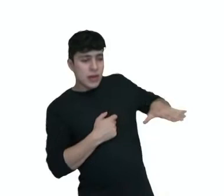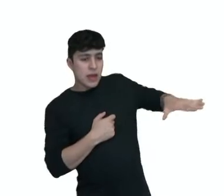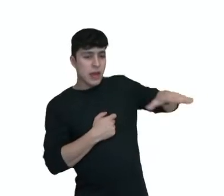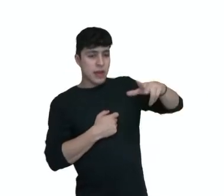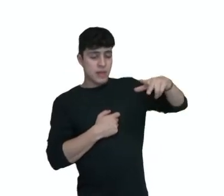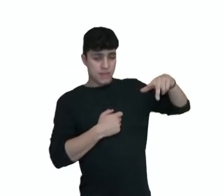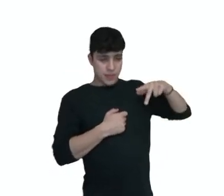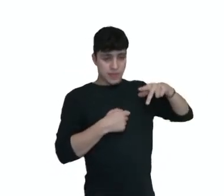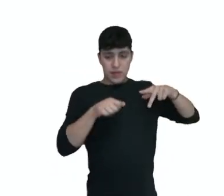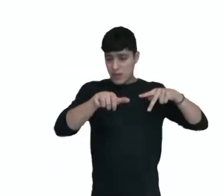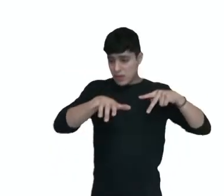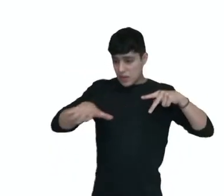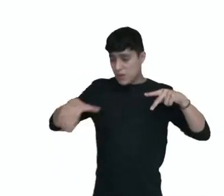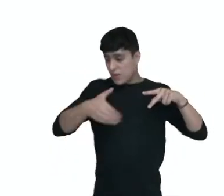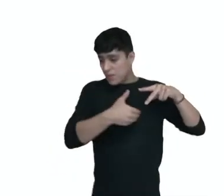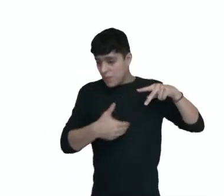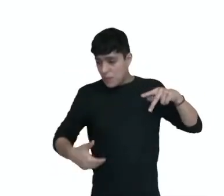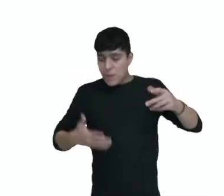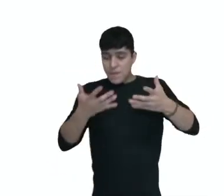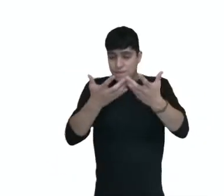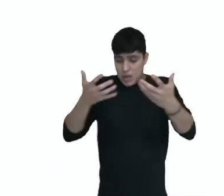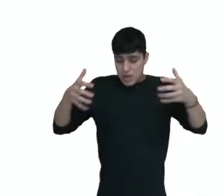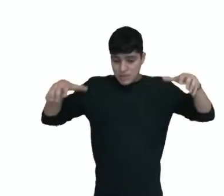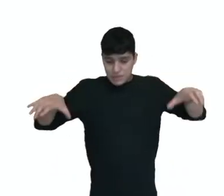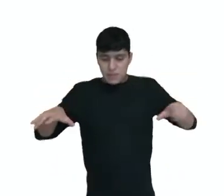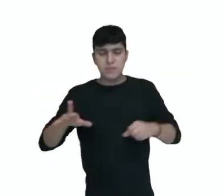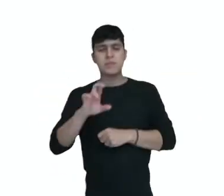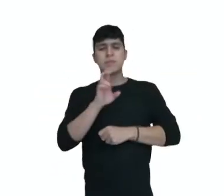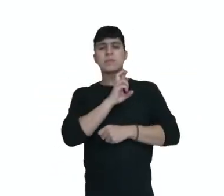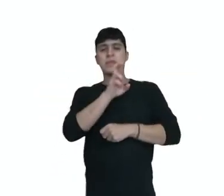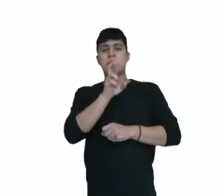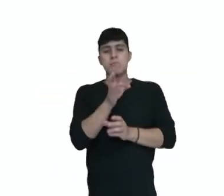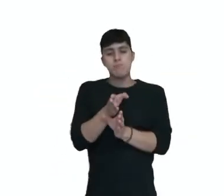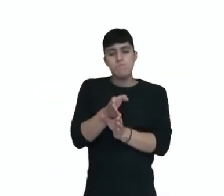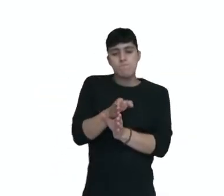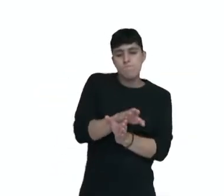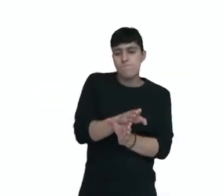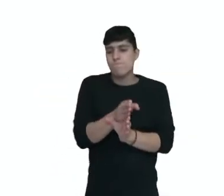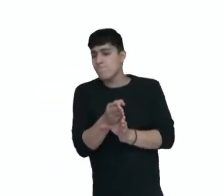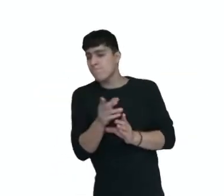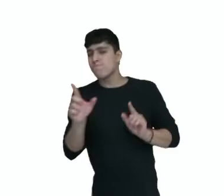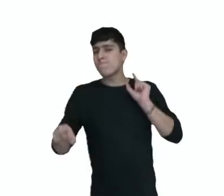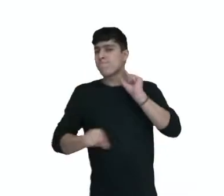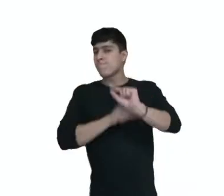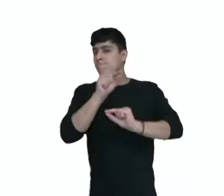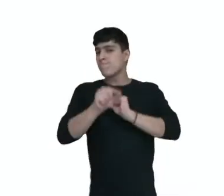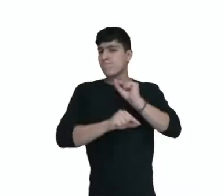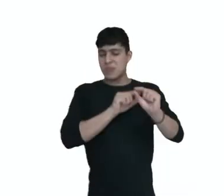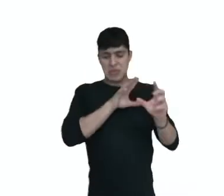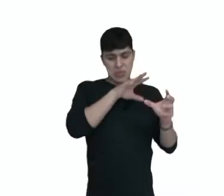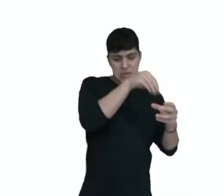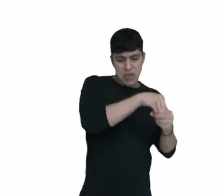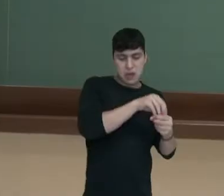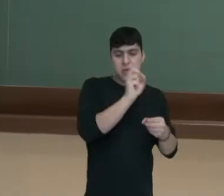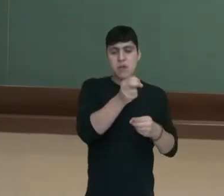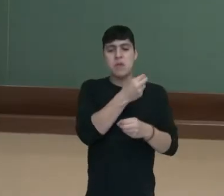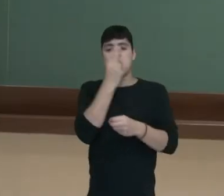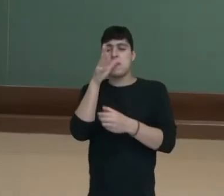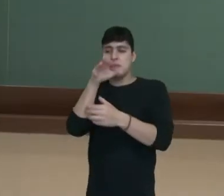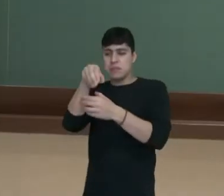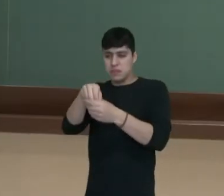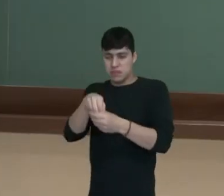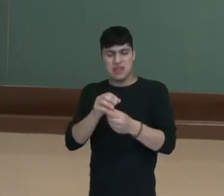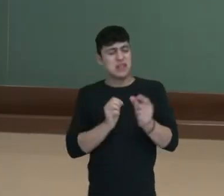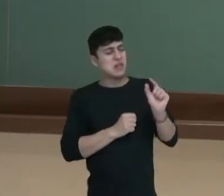esfera privada? E a religião faz parte de qual dessas duas esferas? Então, assim,